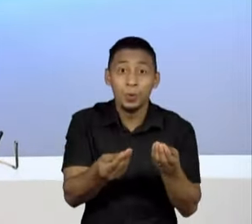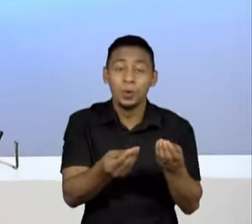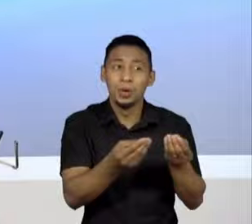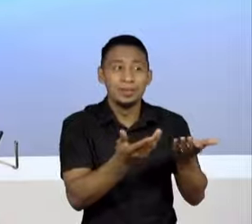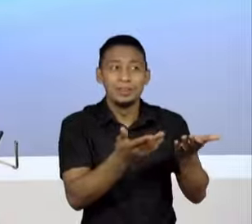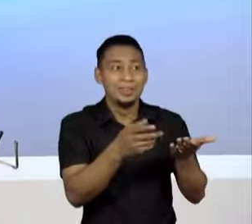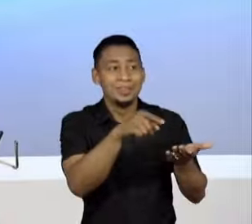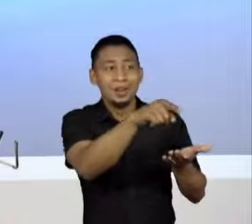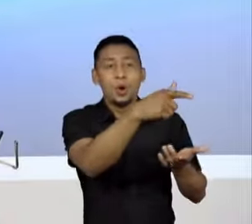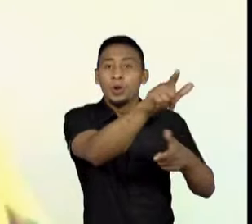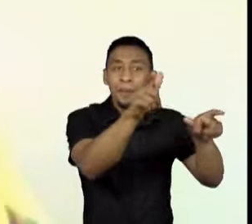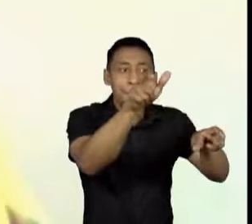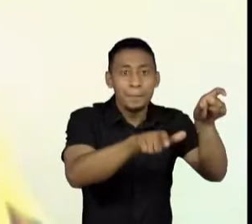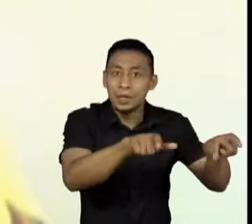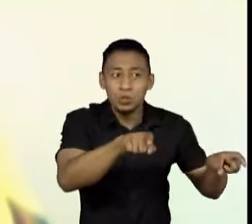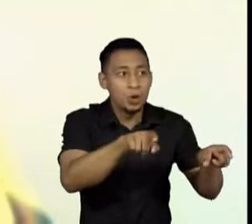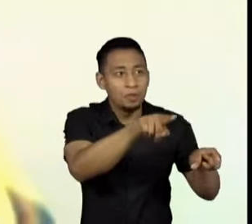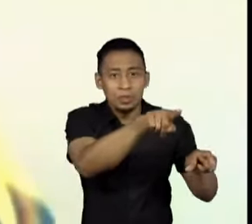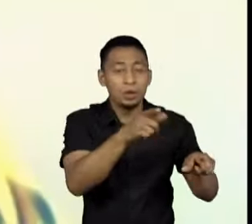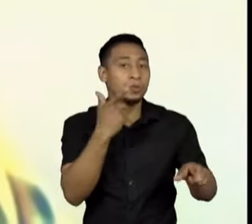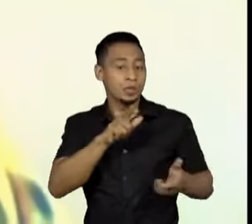à distância?